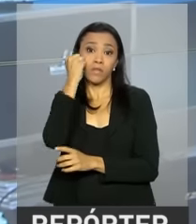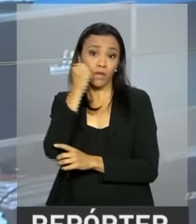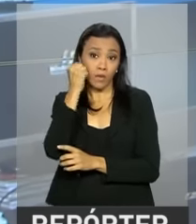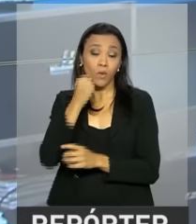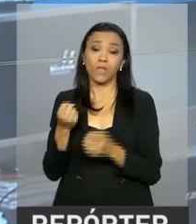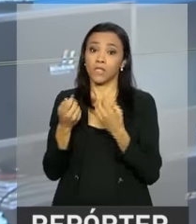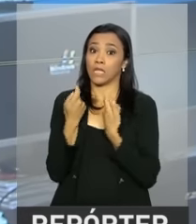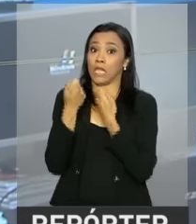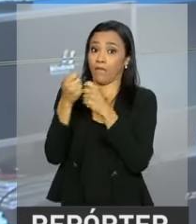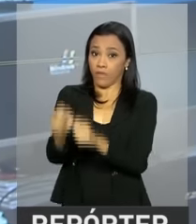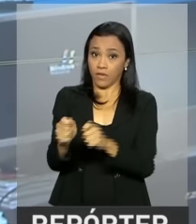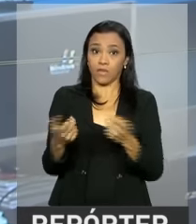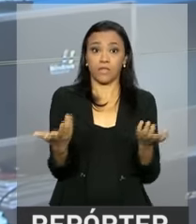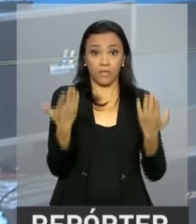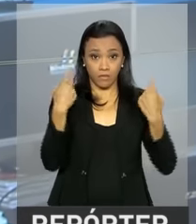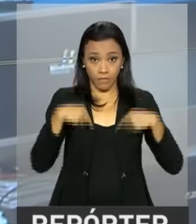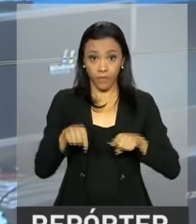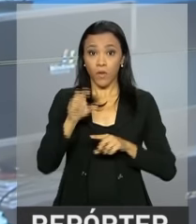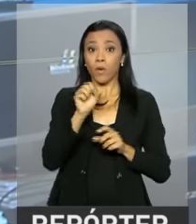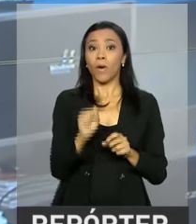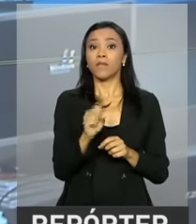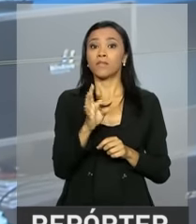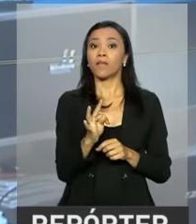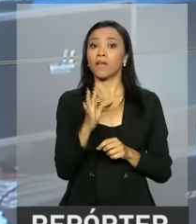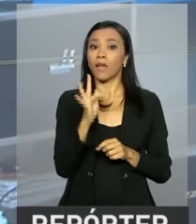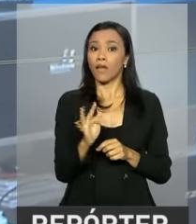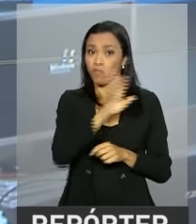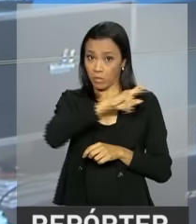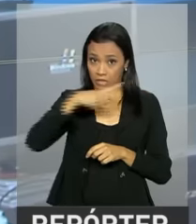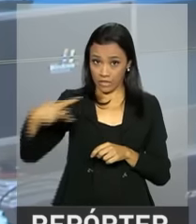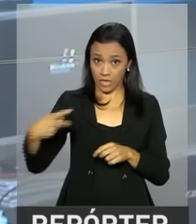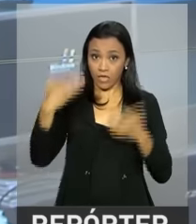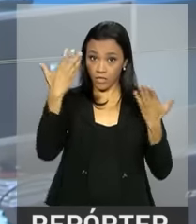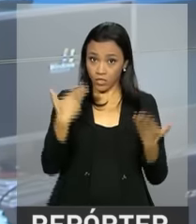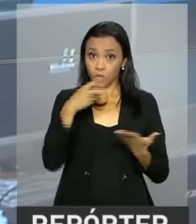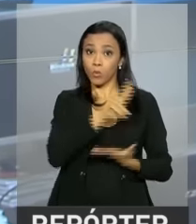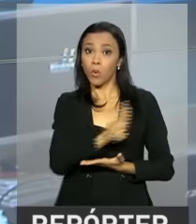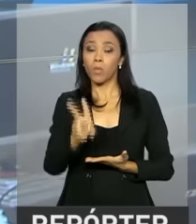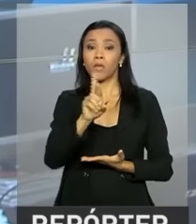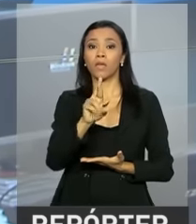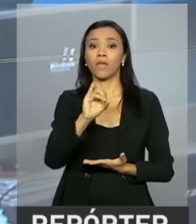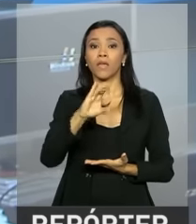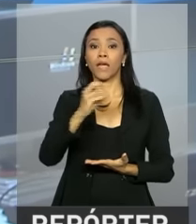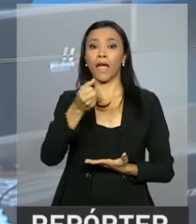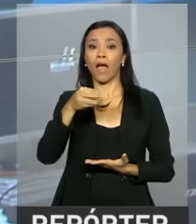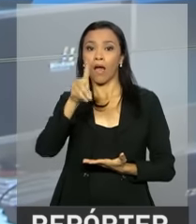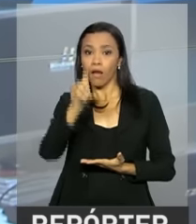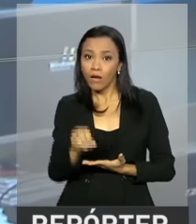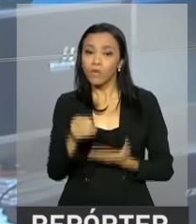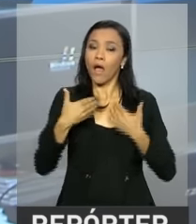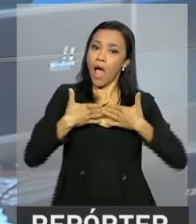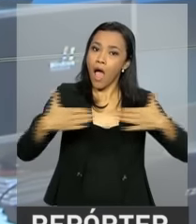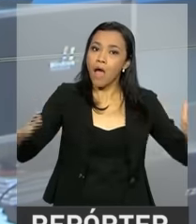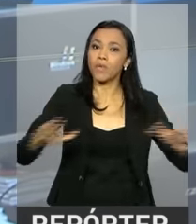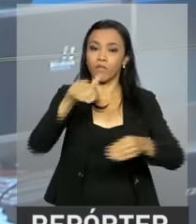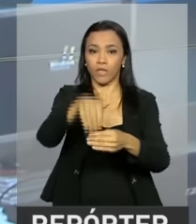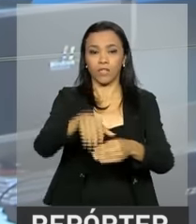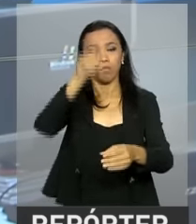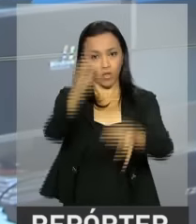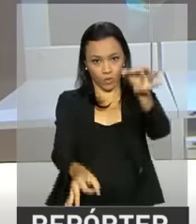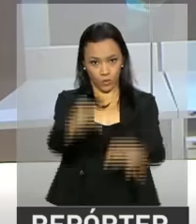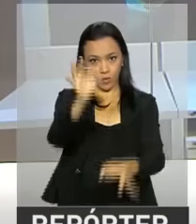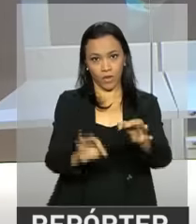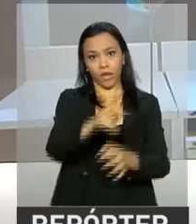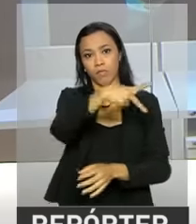seguida o presidente do Supremo Tribunal Federal Ministro Ricardo vov vai abrir a votação para que os senadores julguem Dilma